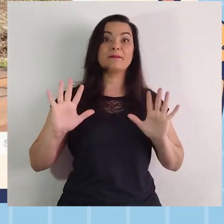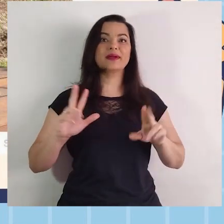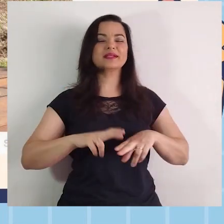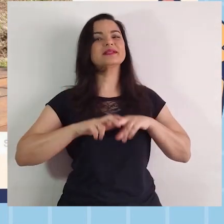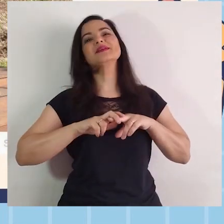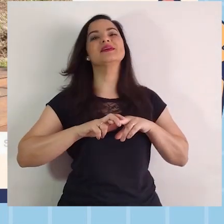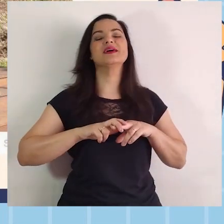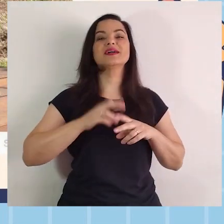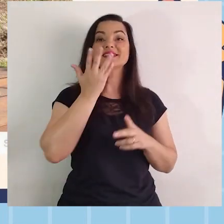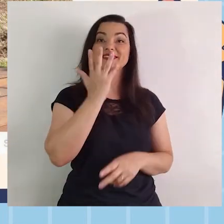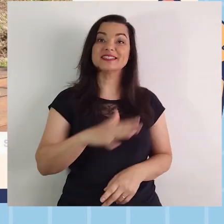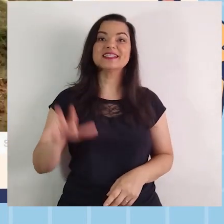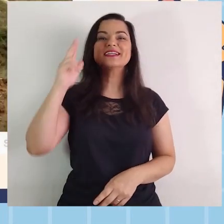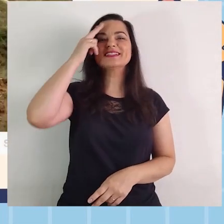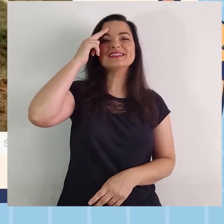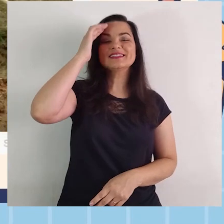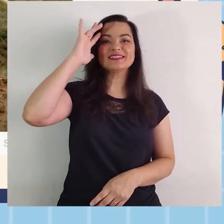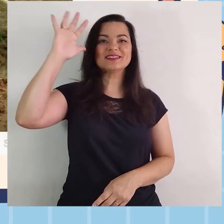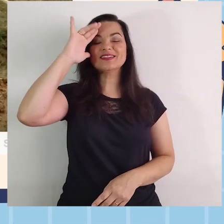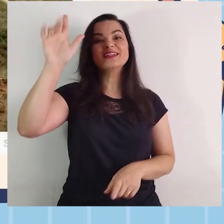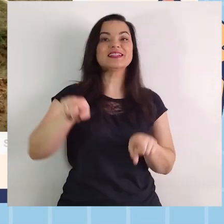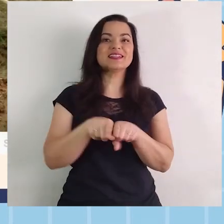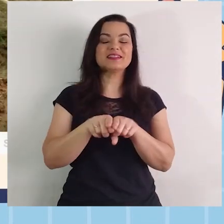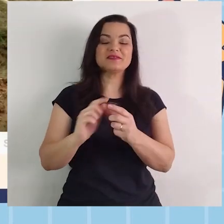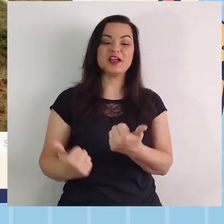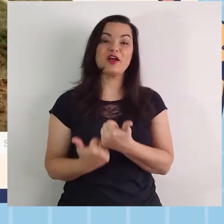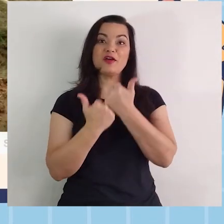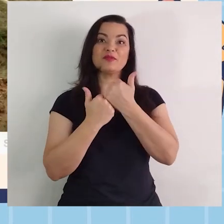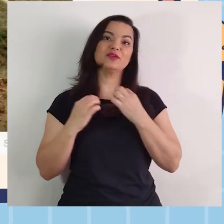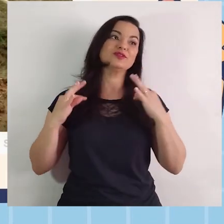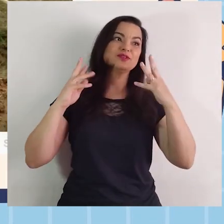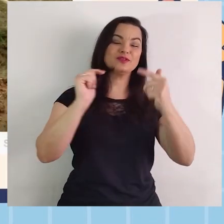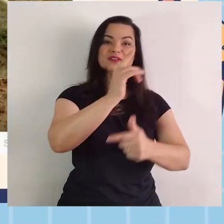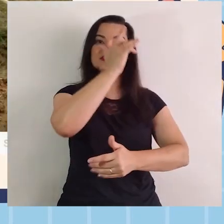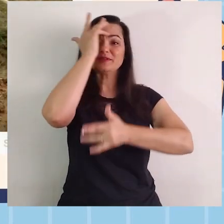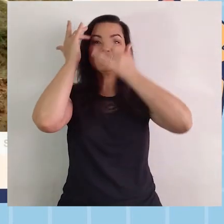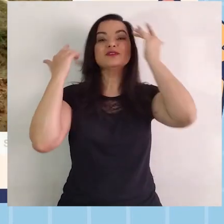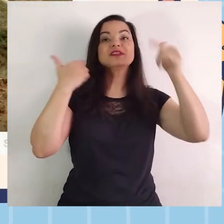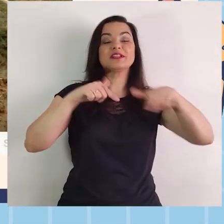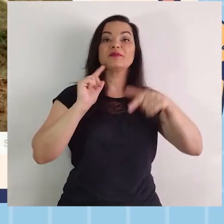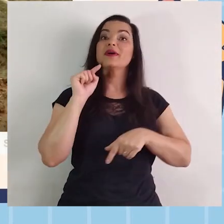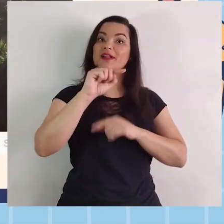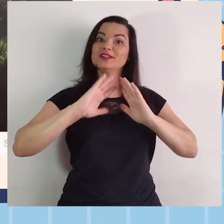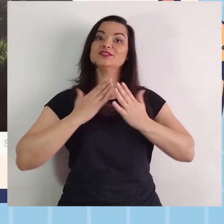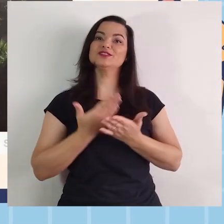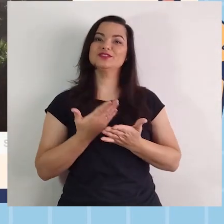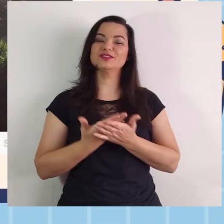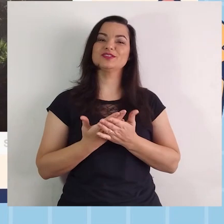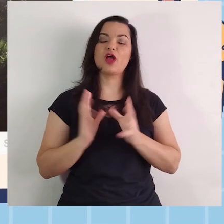Mas graças aos sonhos dos sonhadores e todo o apoio de todos os funcionários e comunidade,